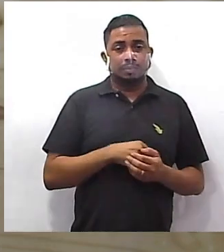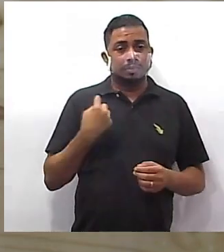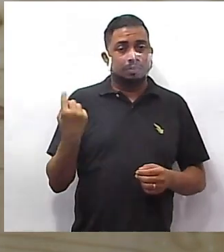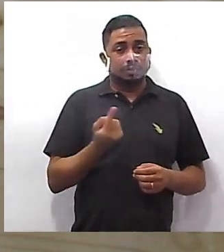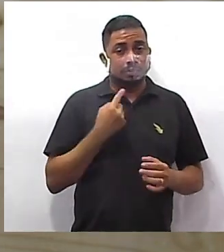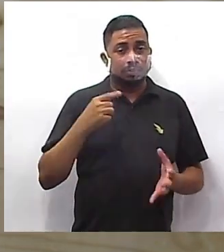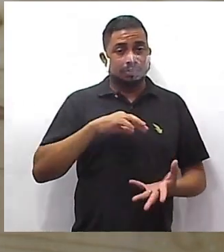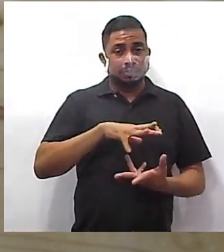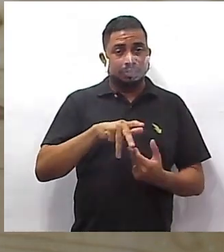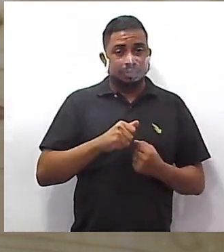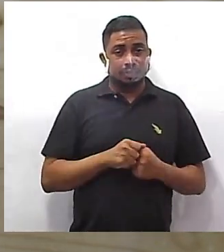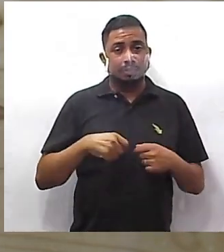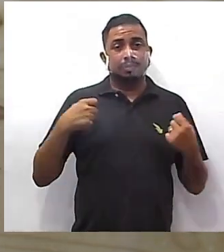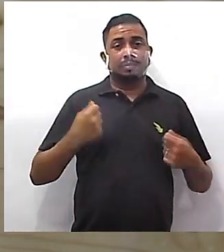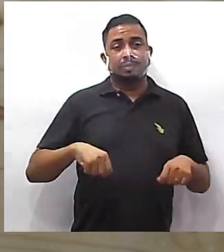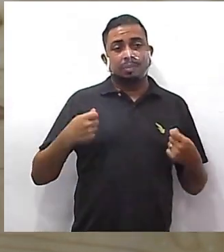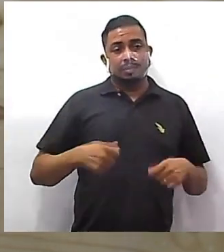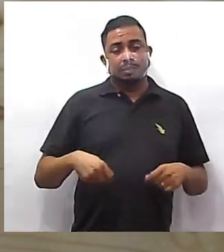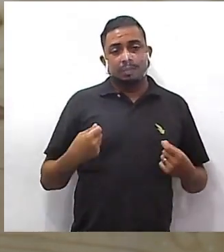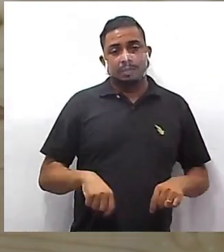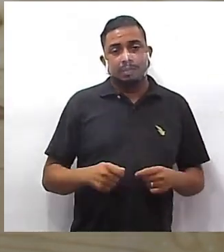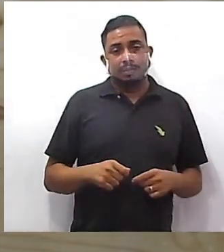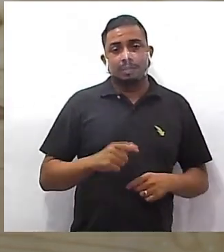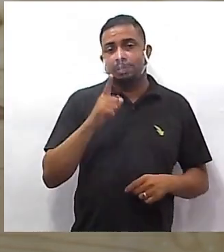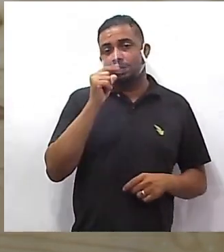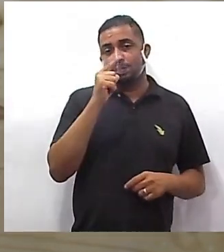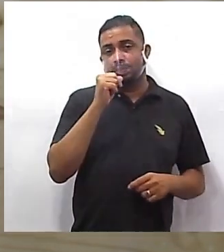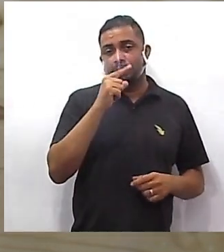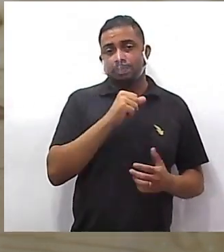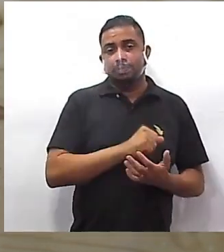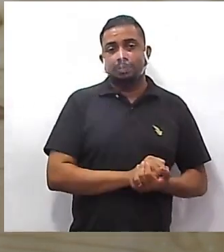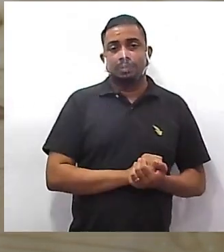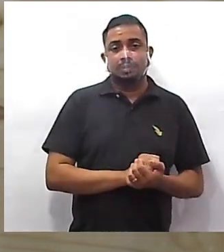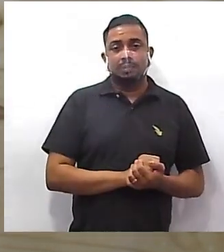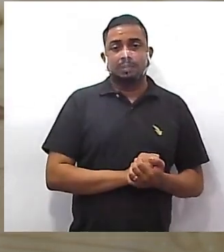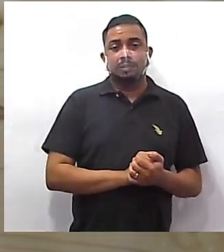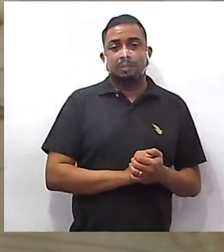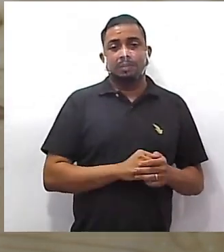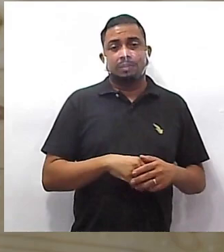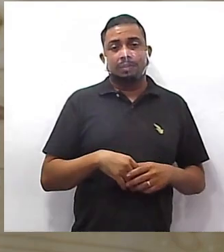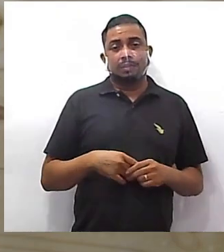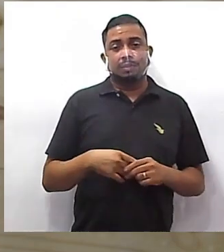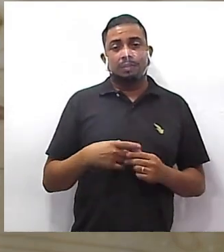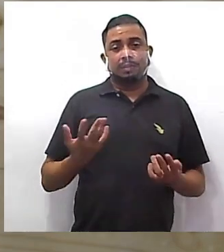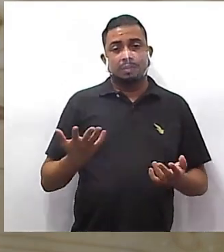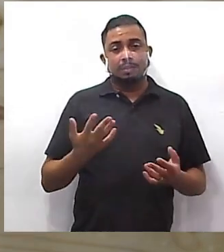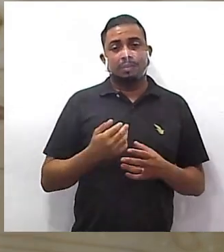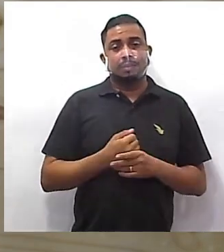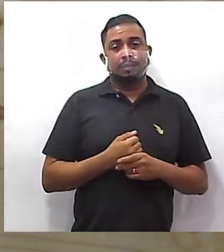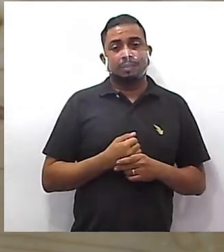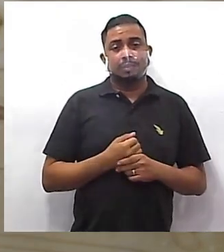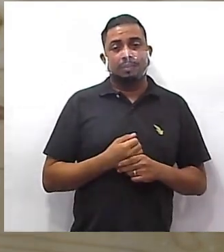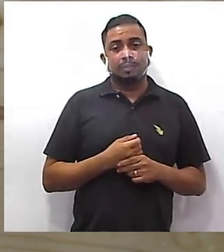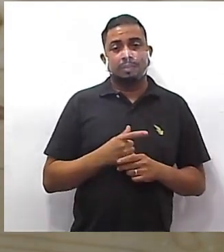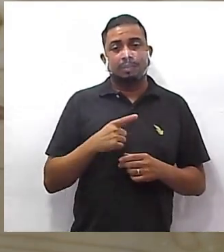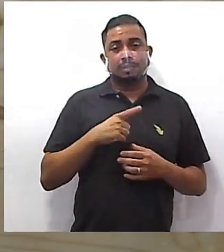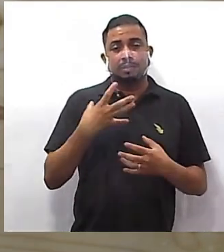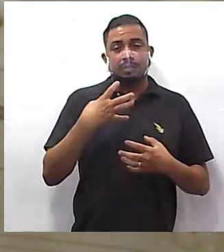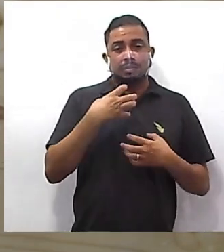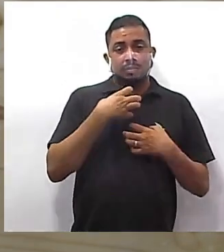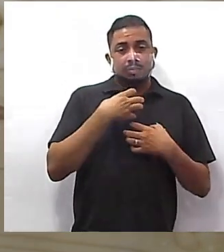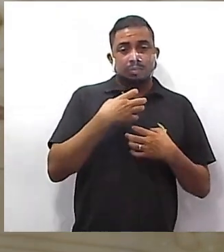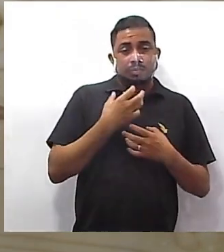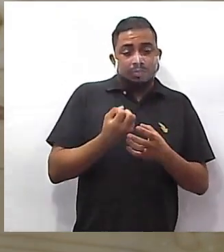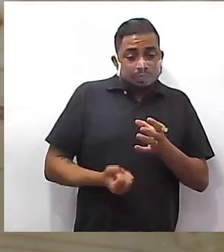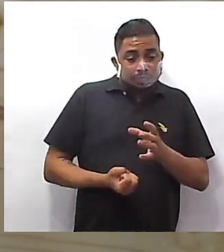planeta, ele precisa necessariamente de água, tá? A água é uma das fontes que ele